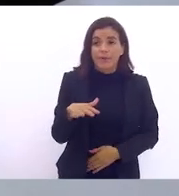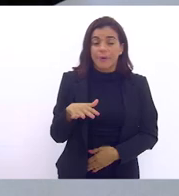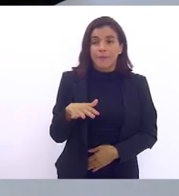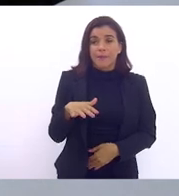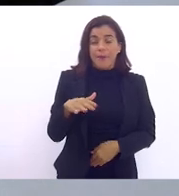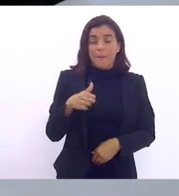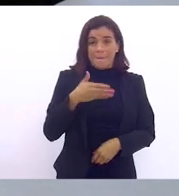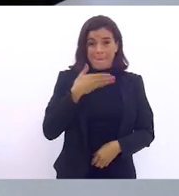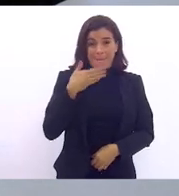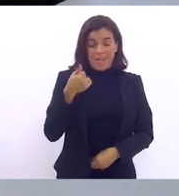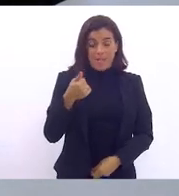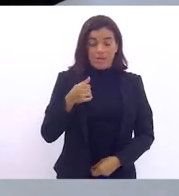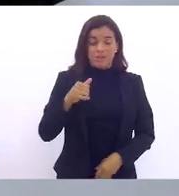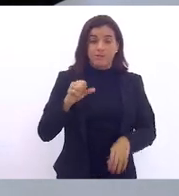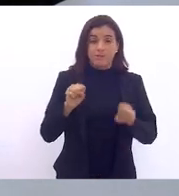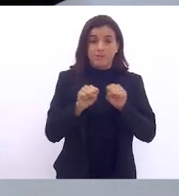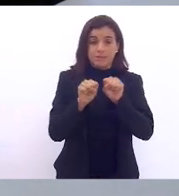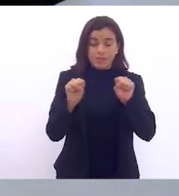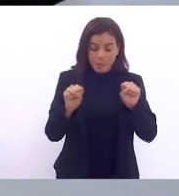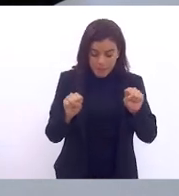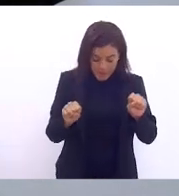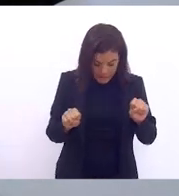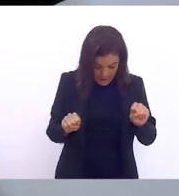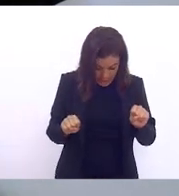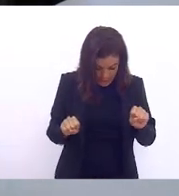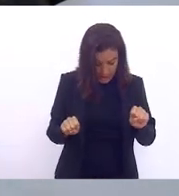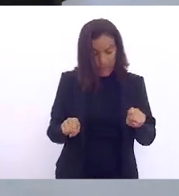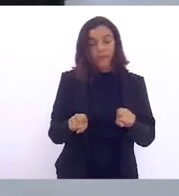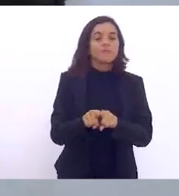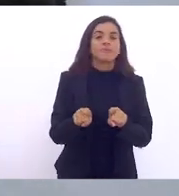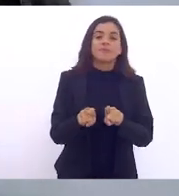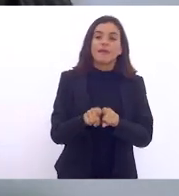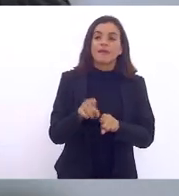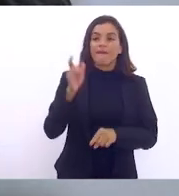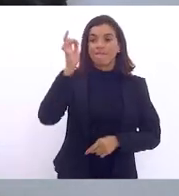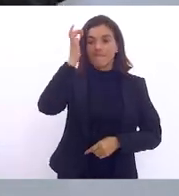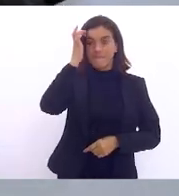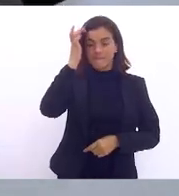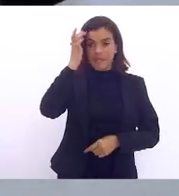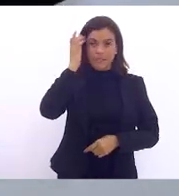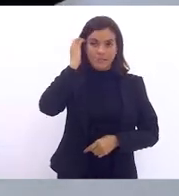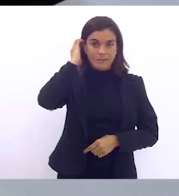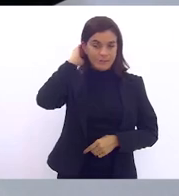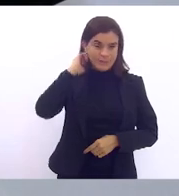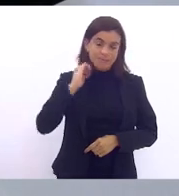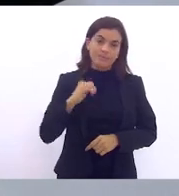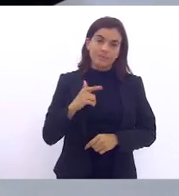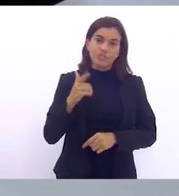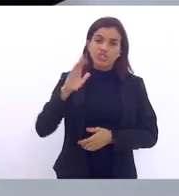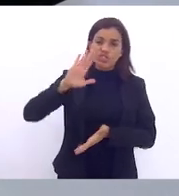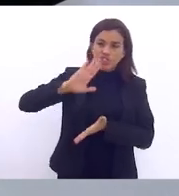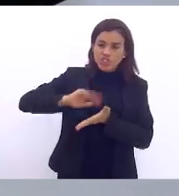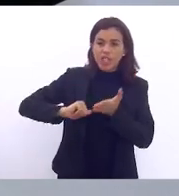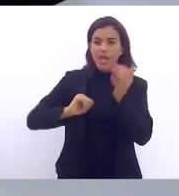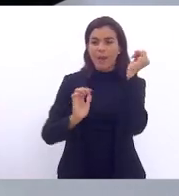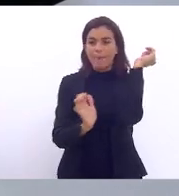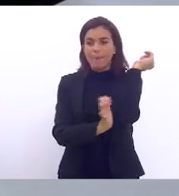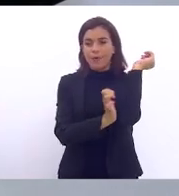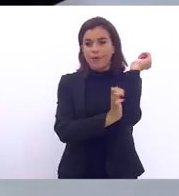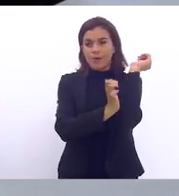melhoria do sistema e mais facilidade Ou posso dizer desburocratizar a forma que eu vou